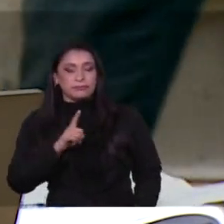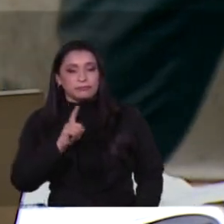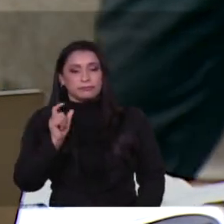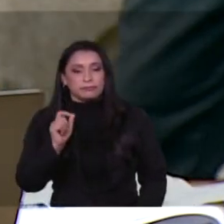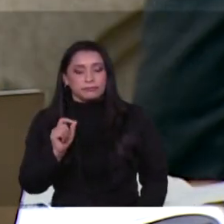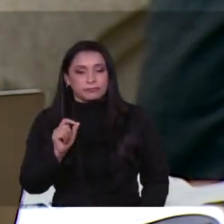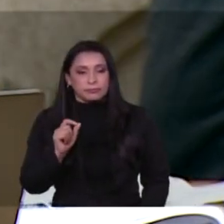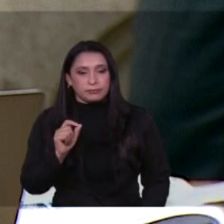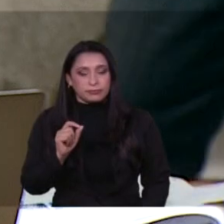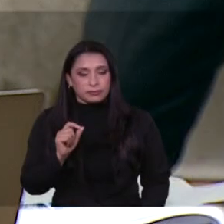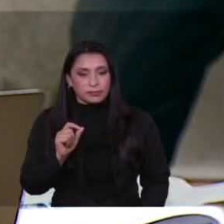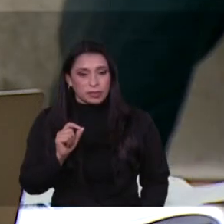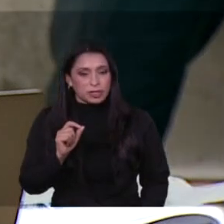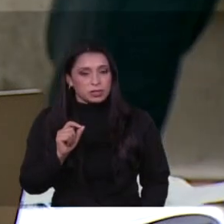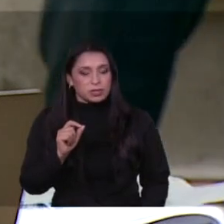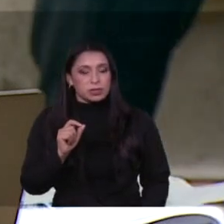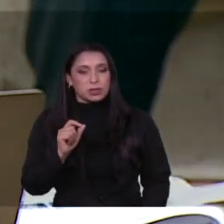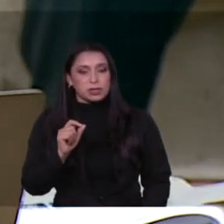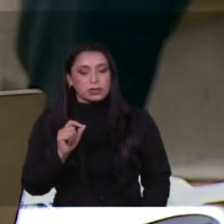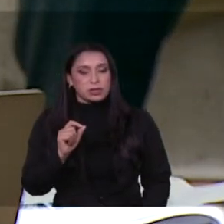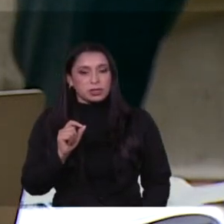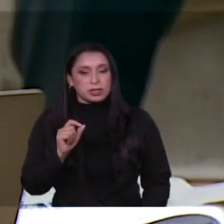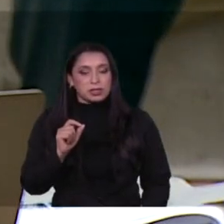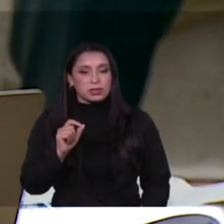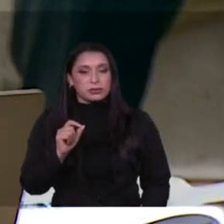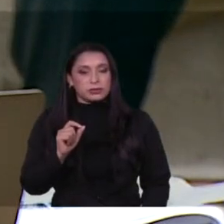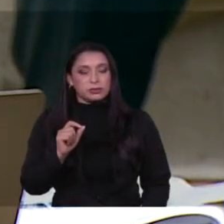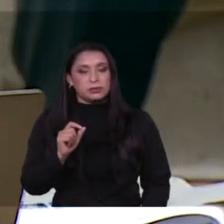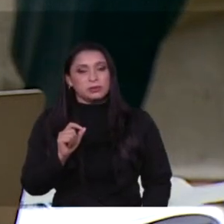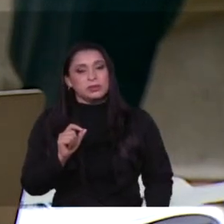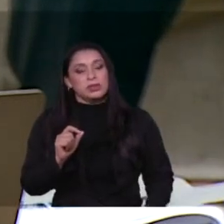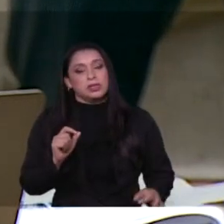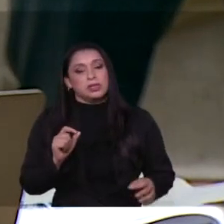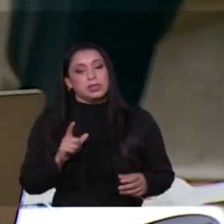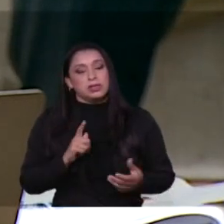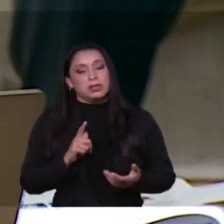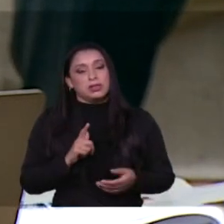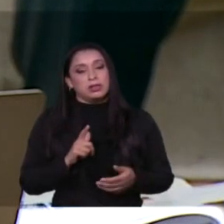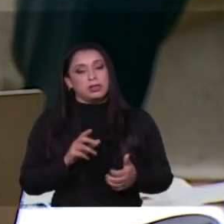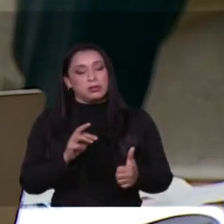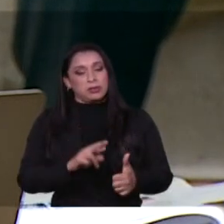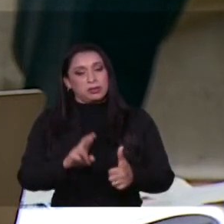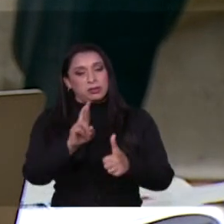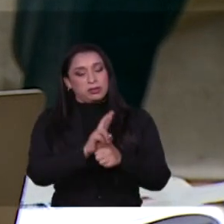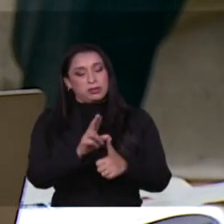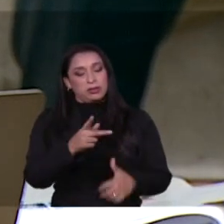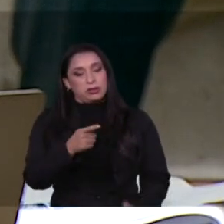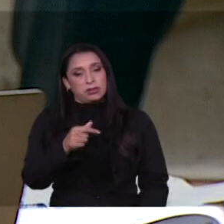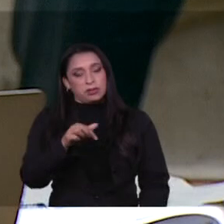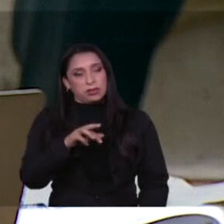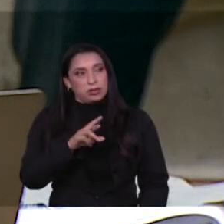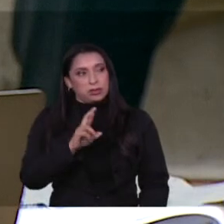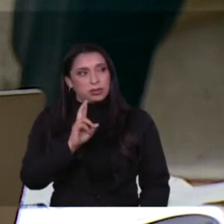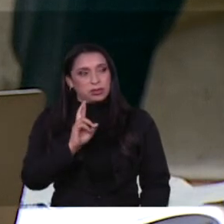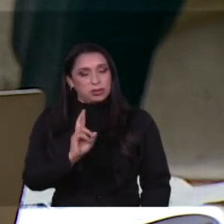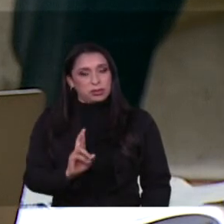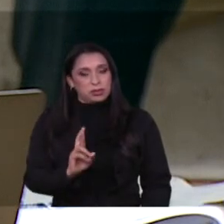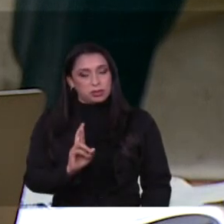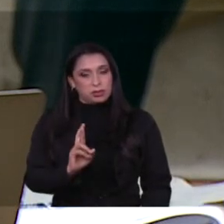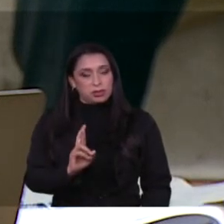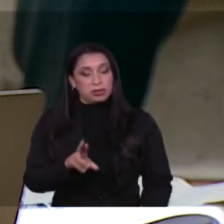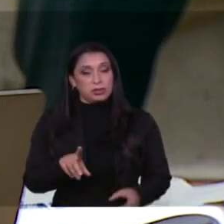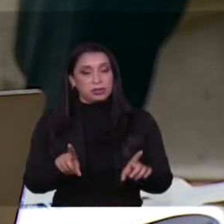Amanhã, ministro André, temos sustentação pela Procuradora-Geral da República